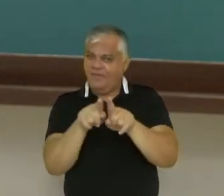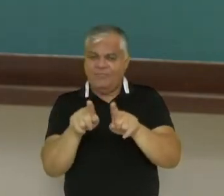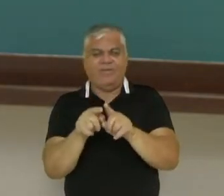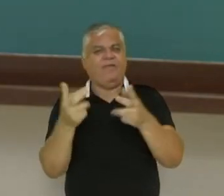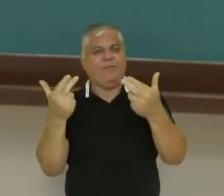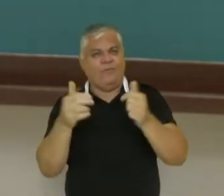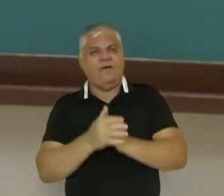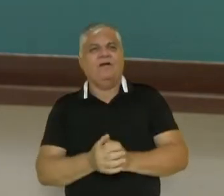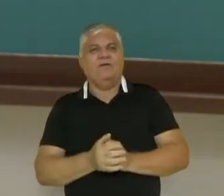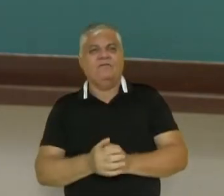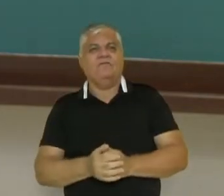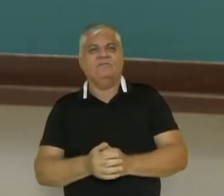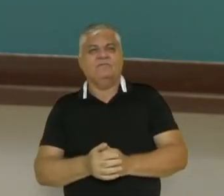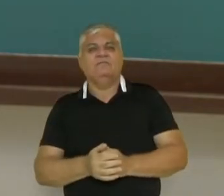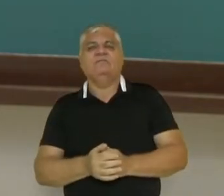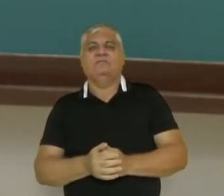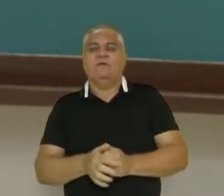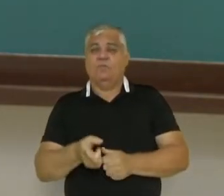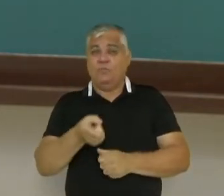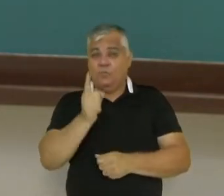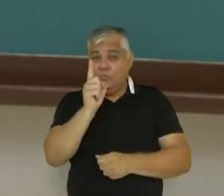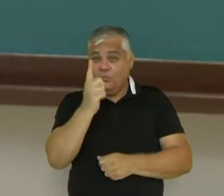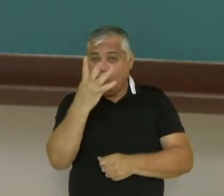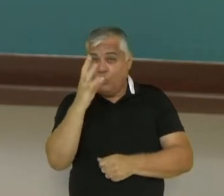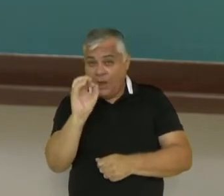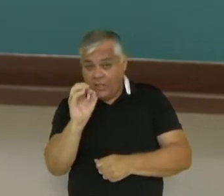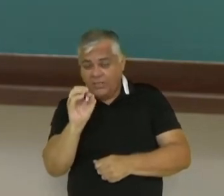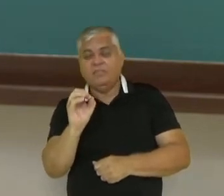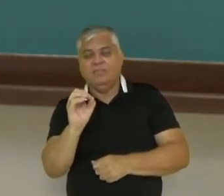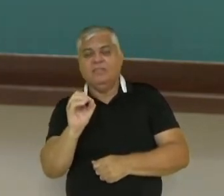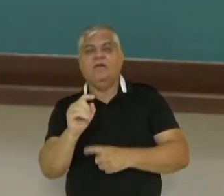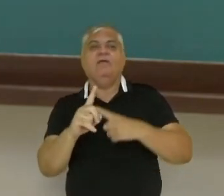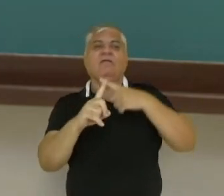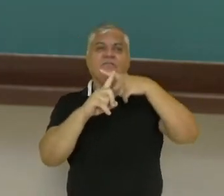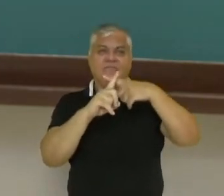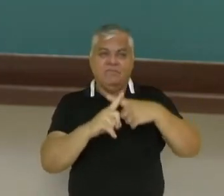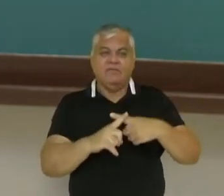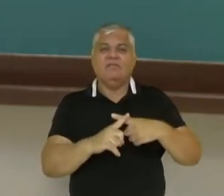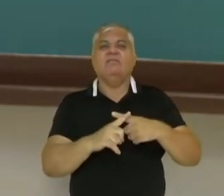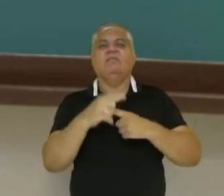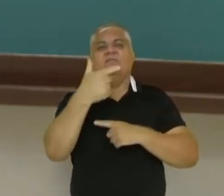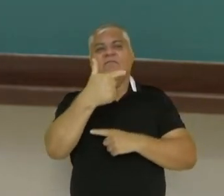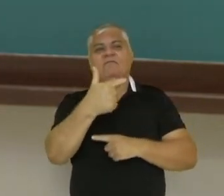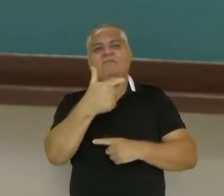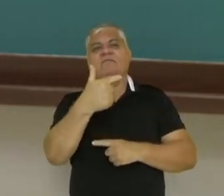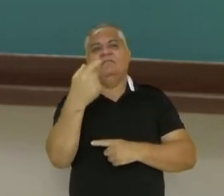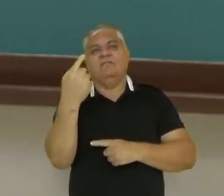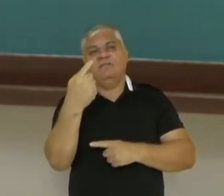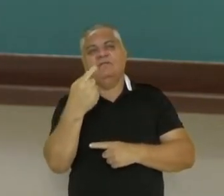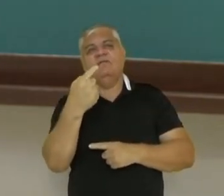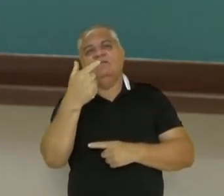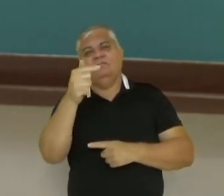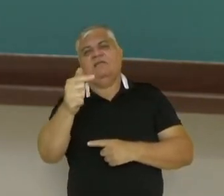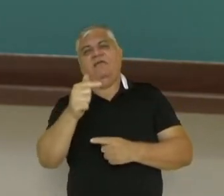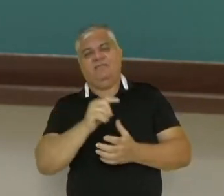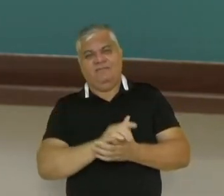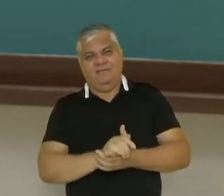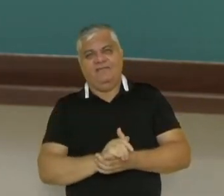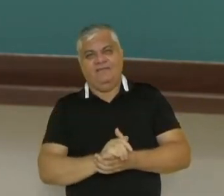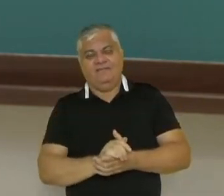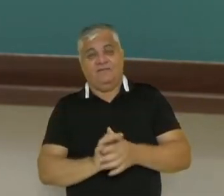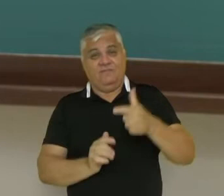Mesma coisa. A partir do momento que eu descobri o 1%, fica fácil, segue sempre o mesmo algoritmo, né?